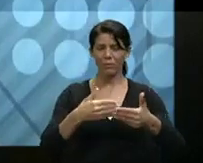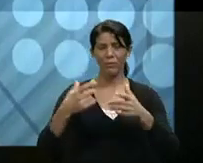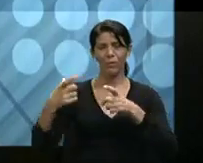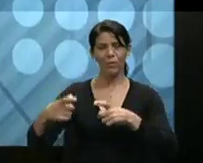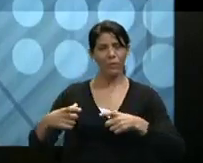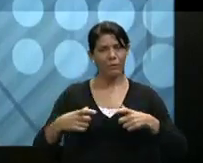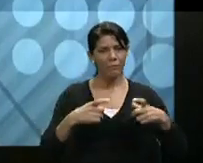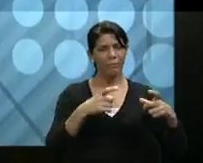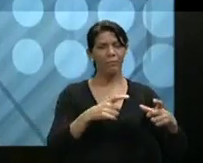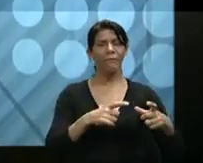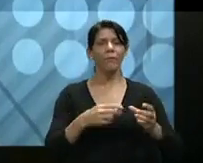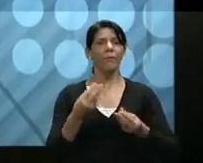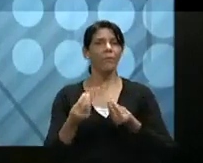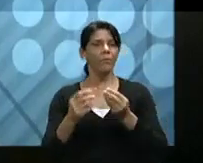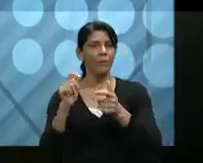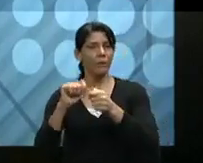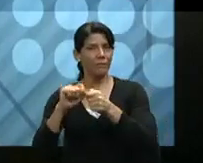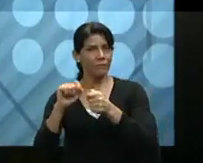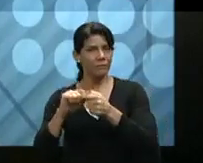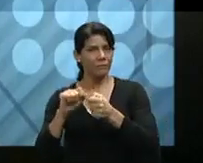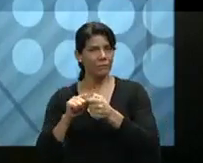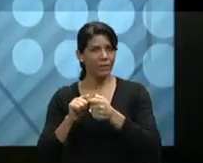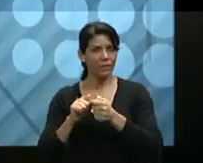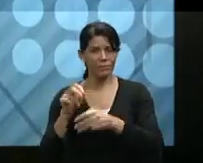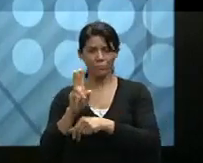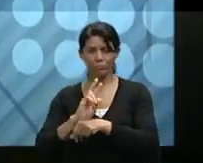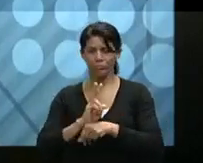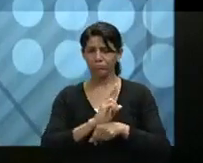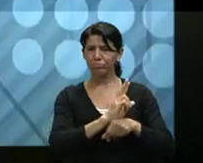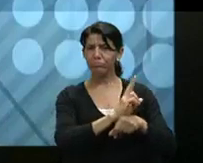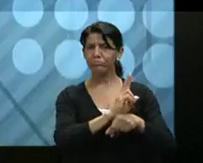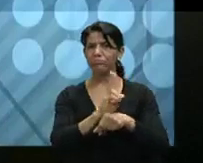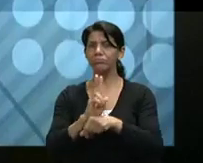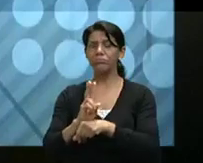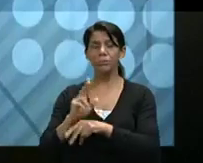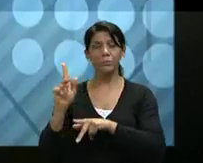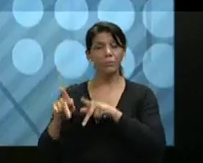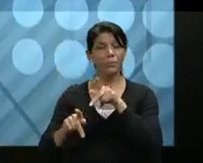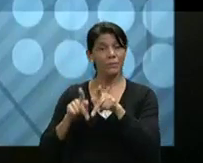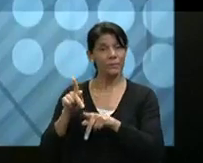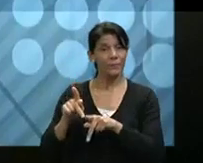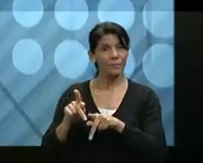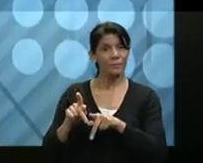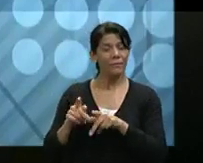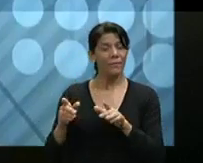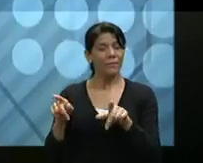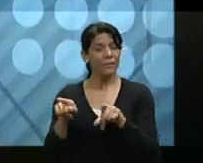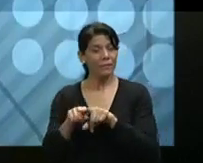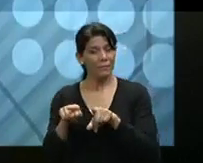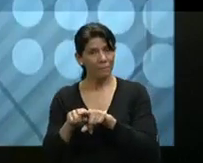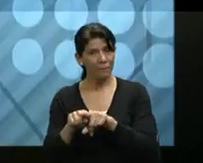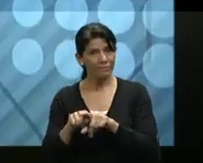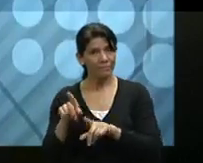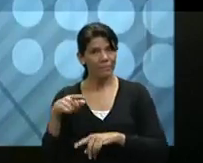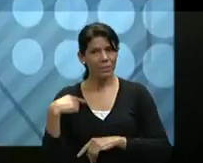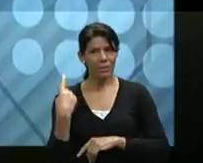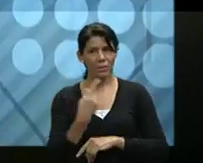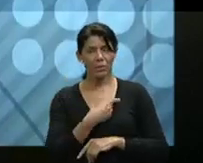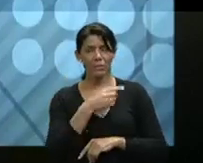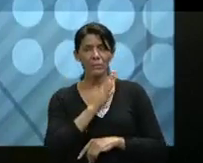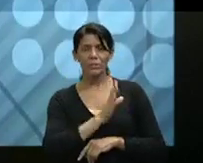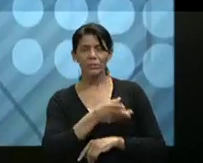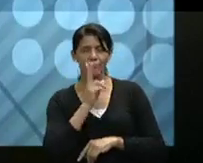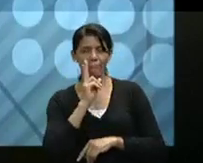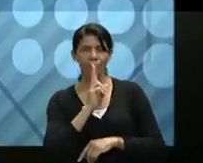de atuação, como são feitas as vigilâncias, né, dessa população, e também nós